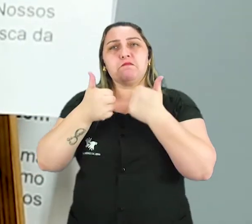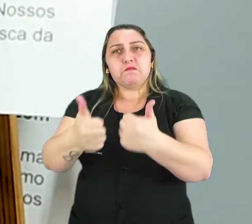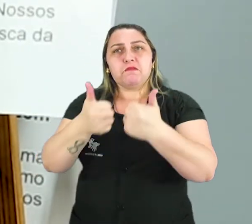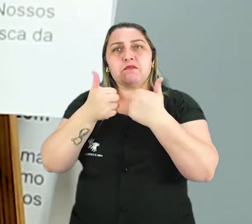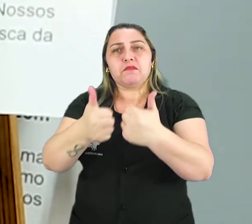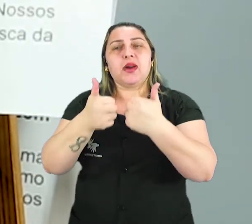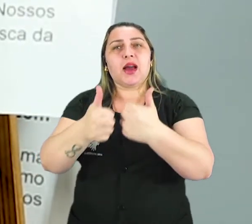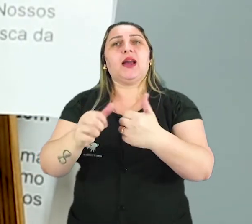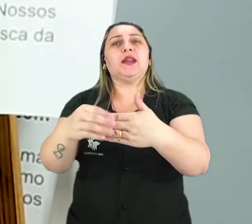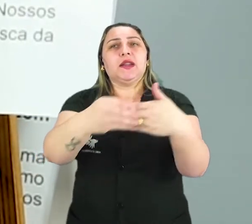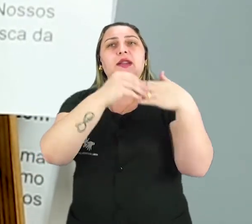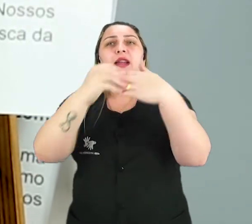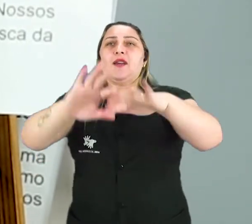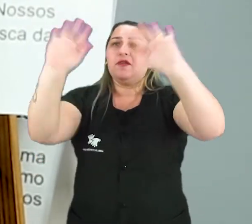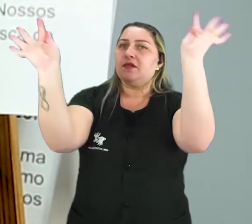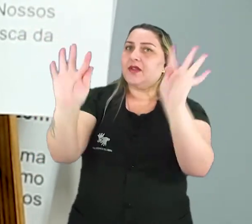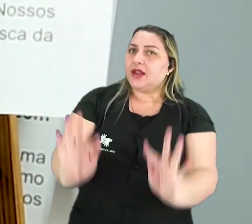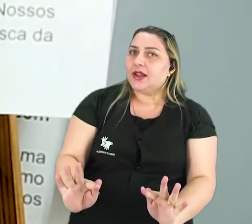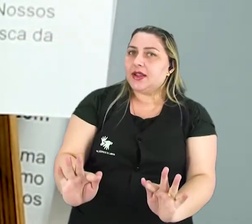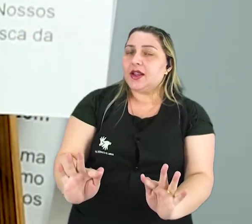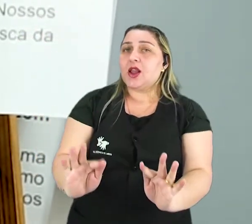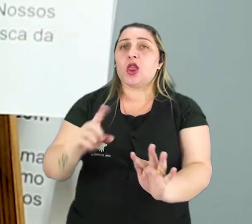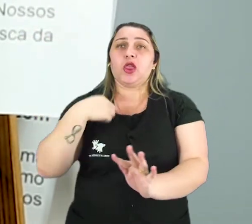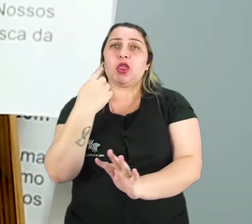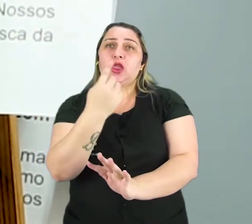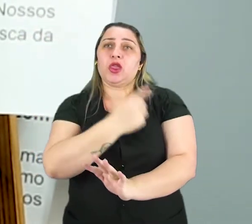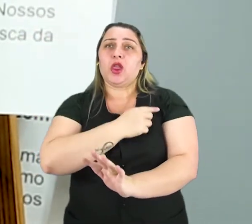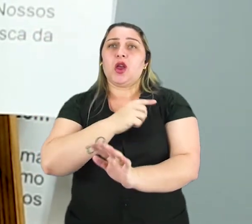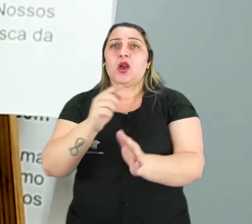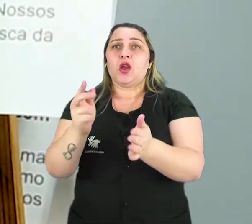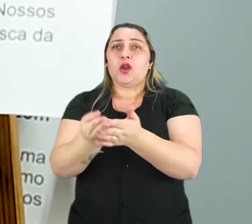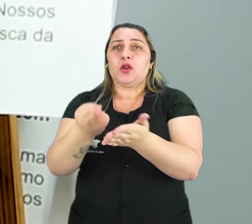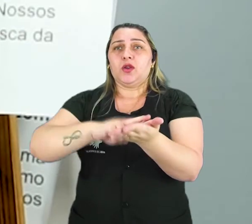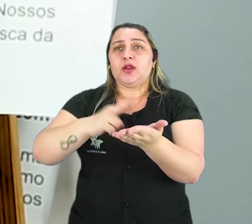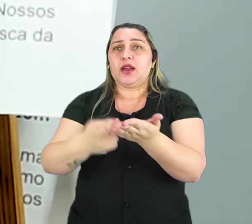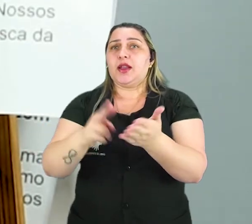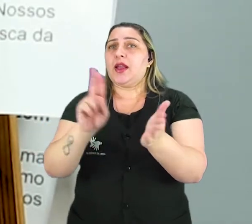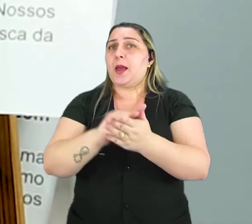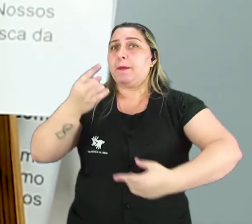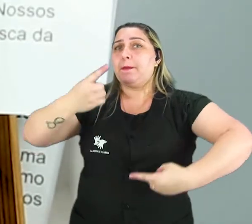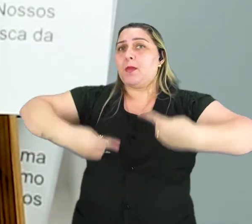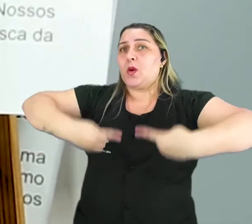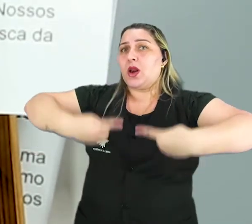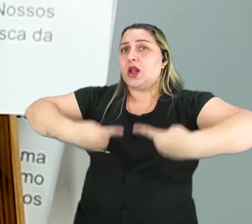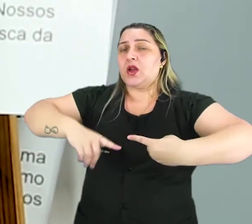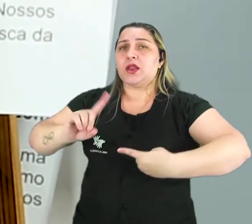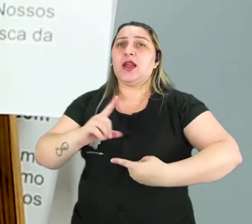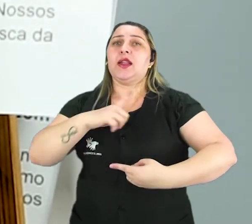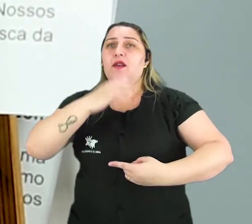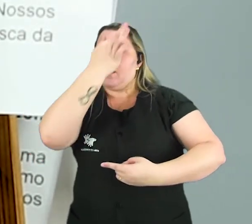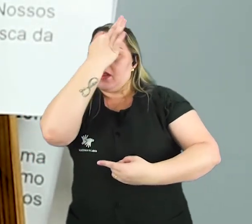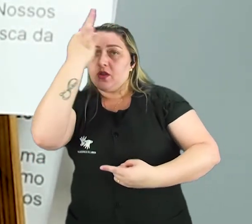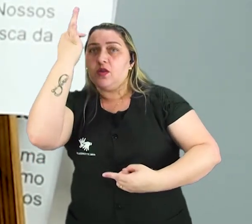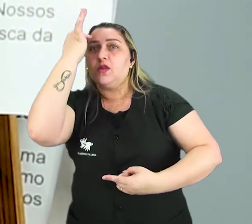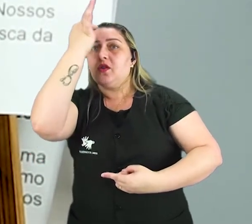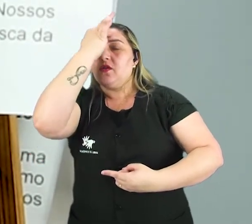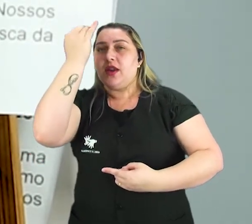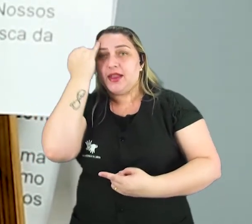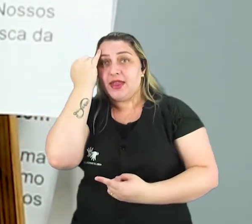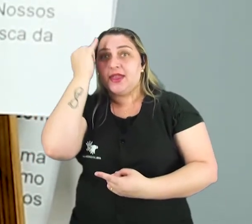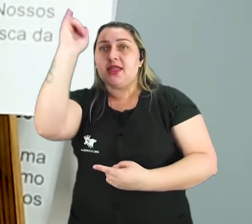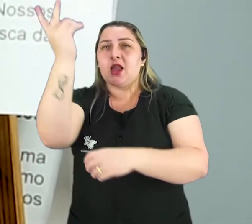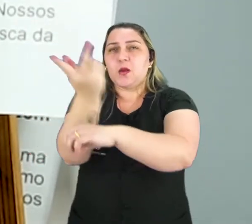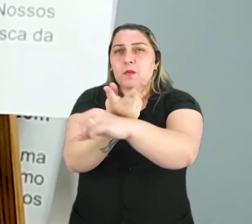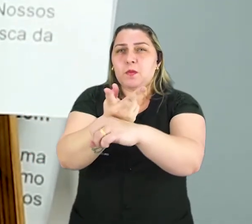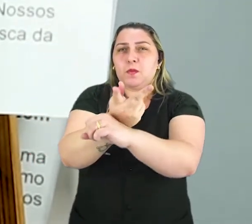positiva e que trazem felicidade. Nossos gibis não são apolíticos. Temos a filosofia de passar uma ideia de busca